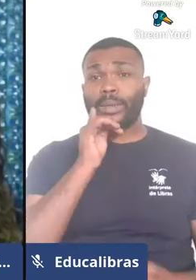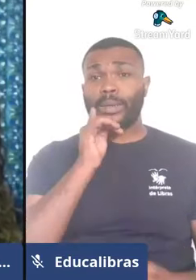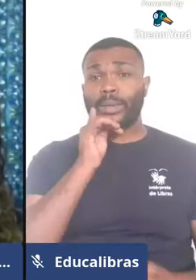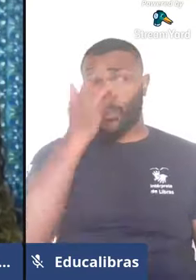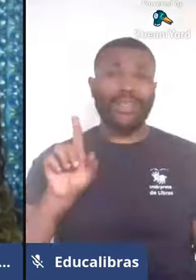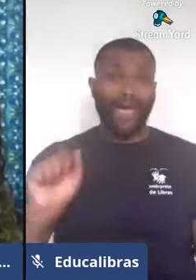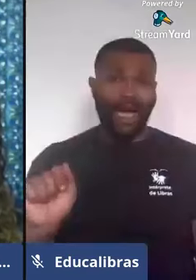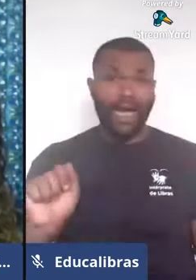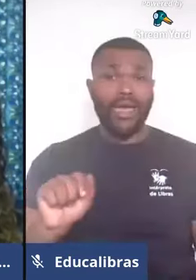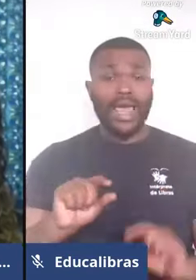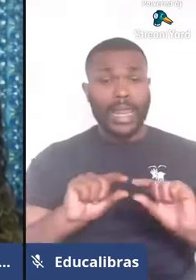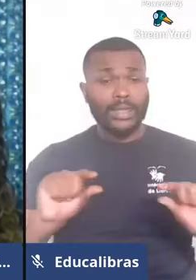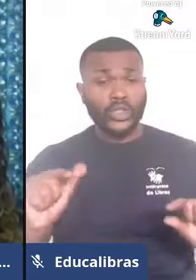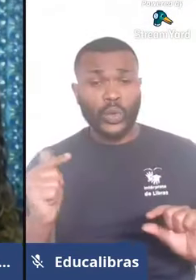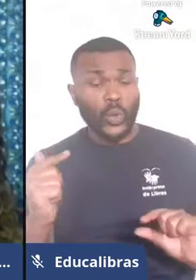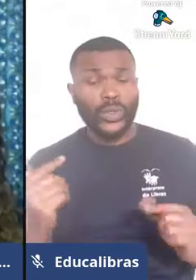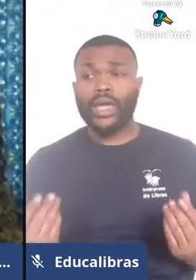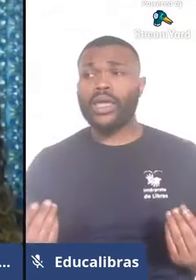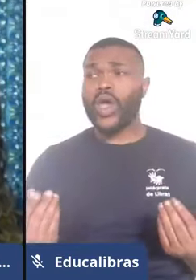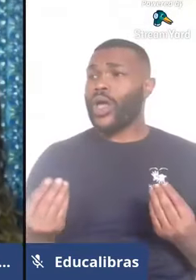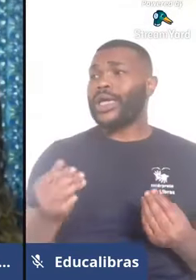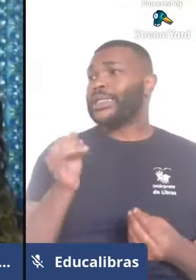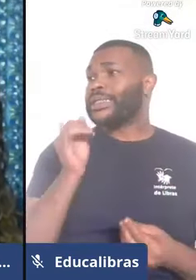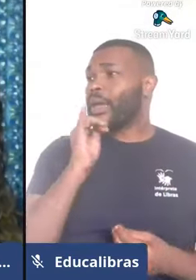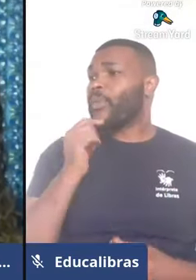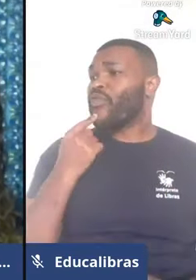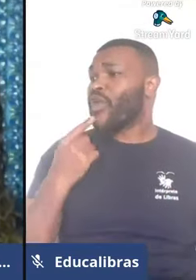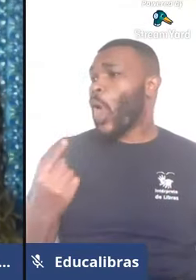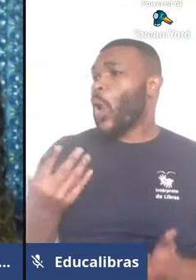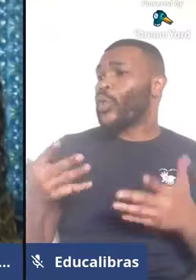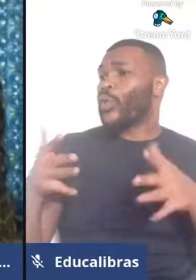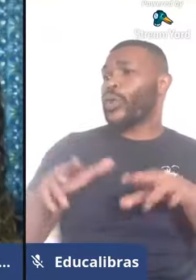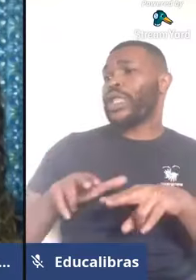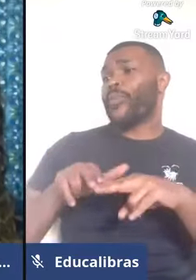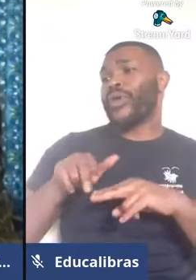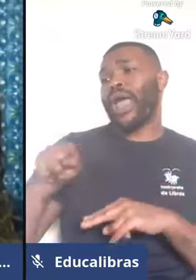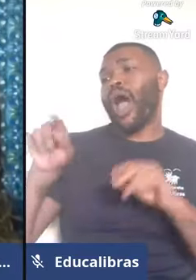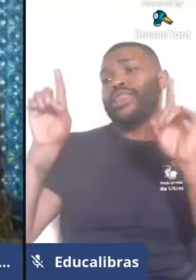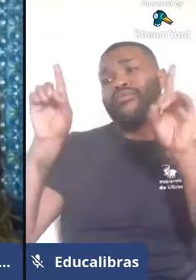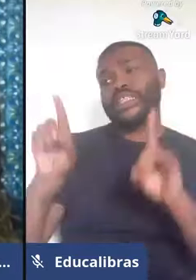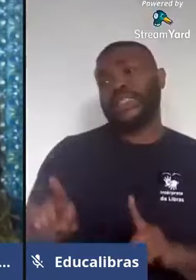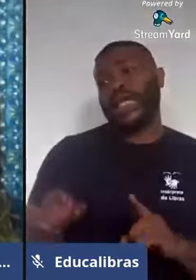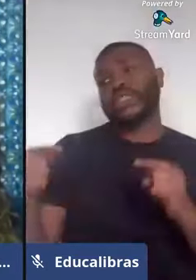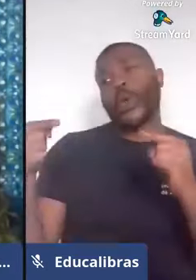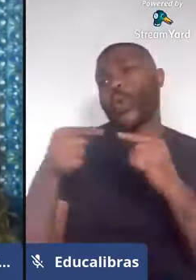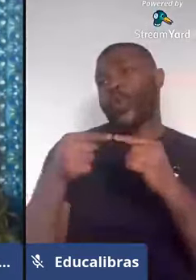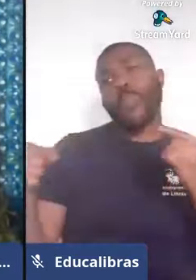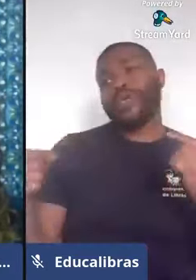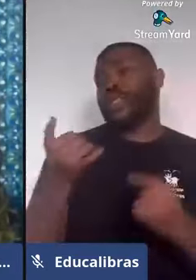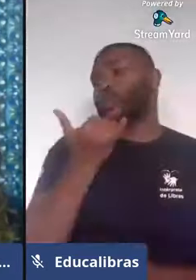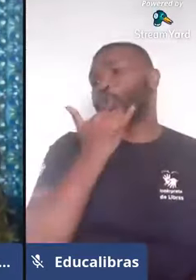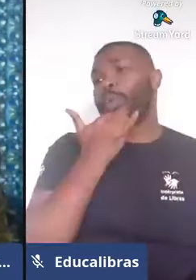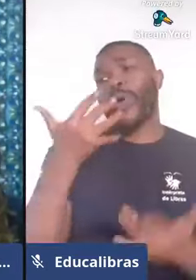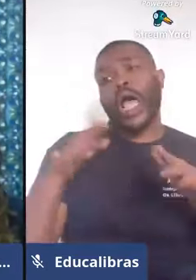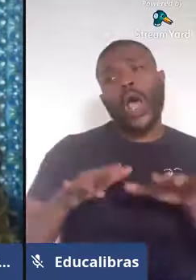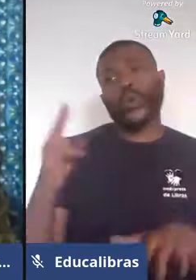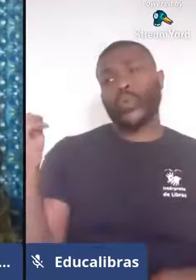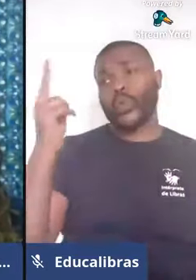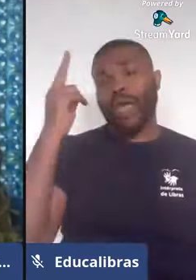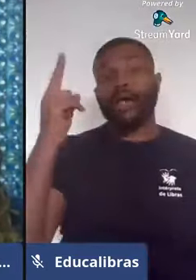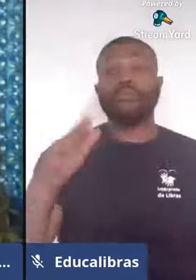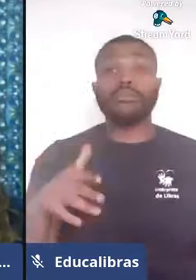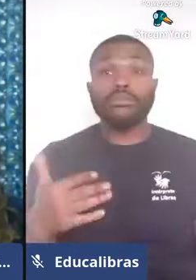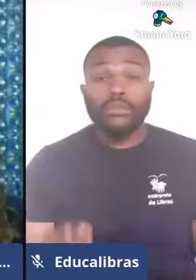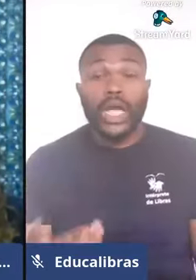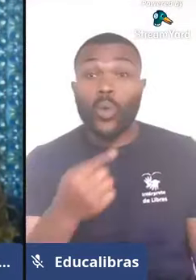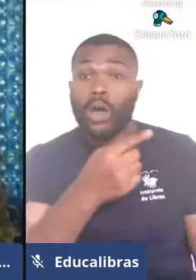vou dizer que essa pessoa não é incluída porque ela tem uma deficiência, né? Então, eu acho que foi esse olhar que a convenção trouxe, que